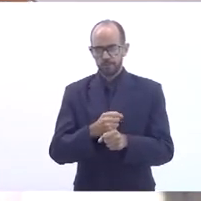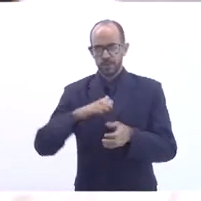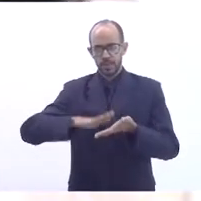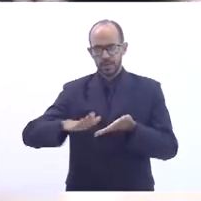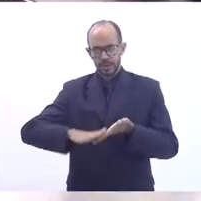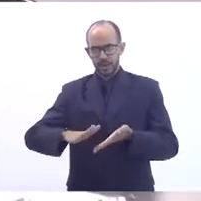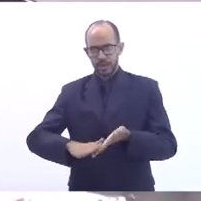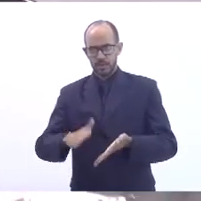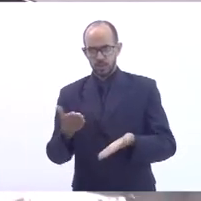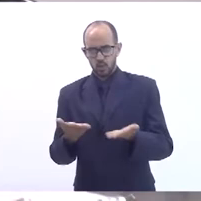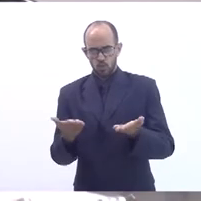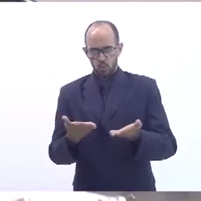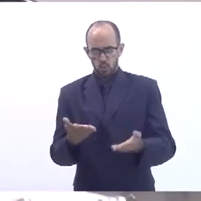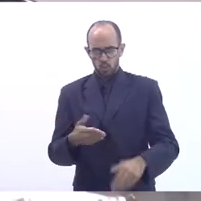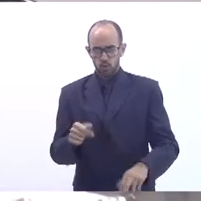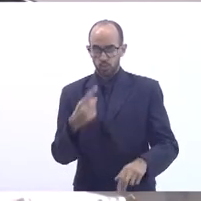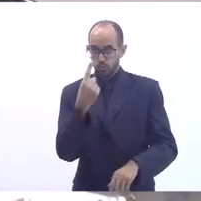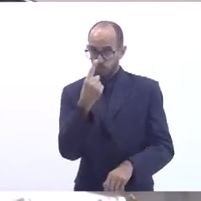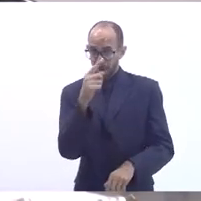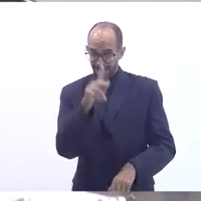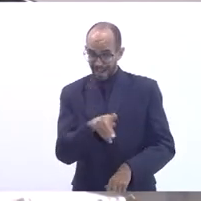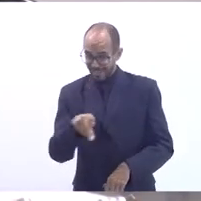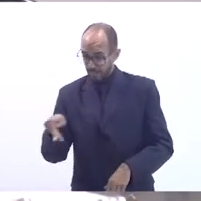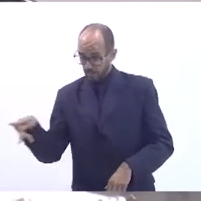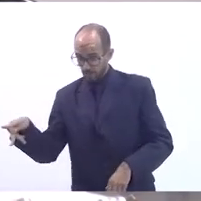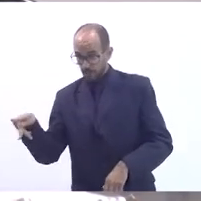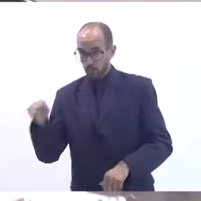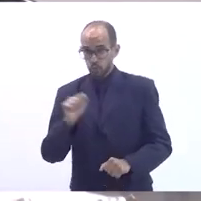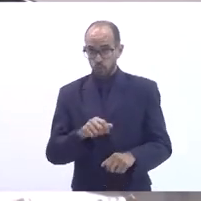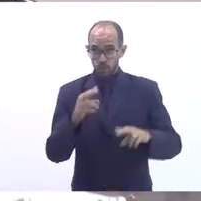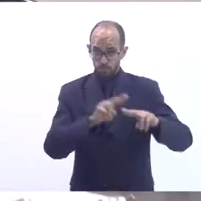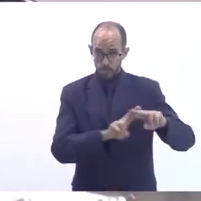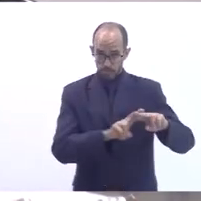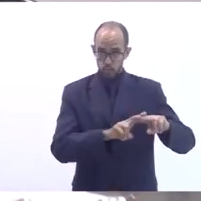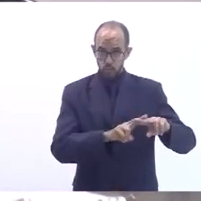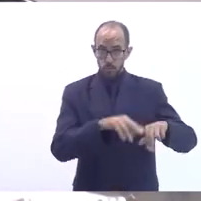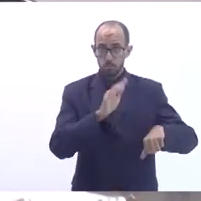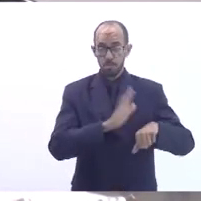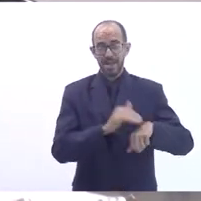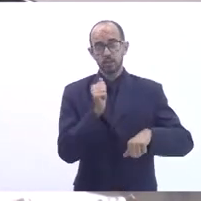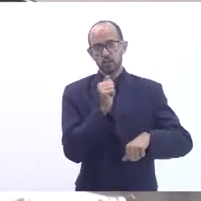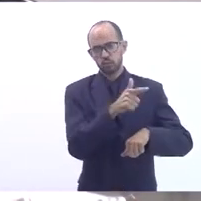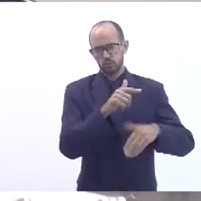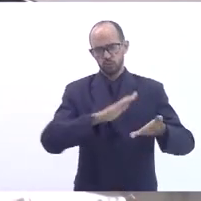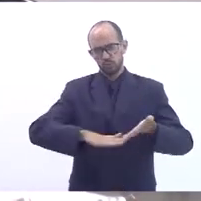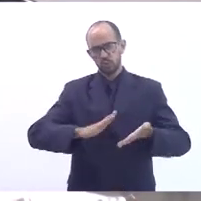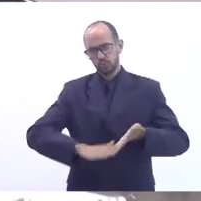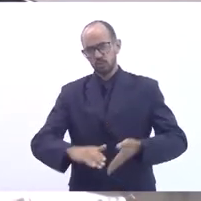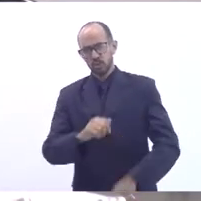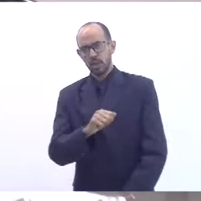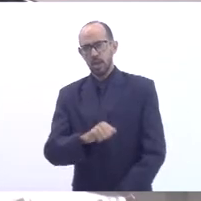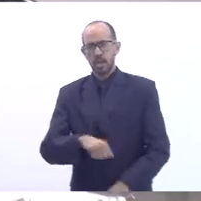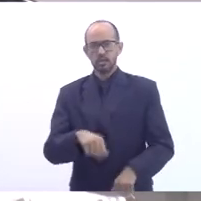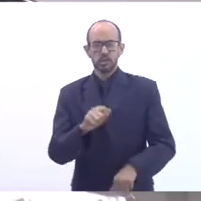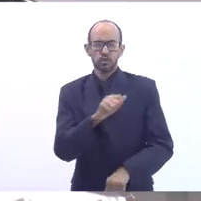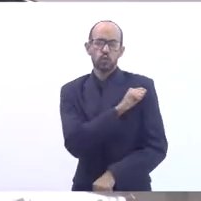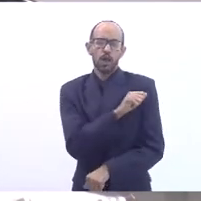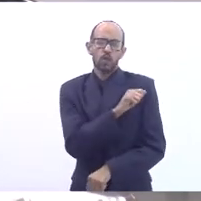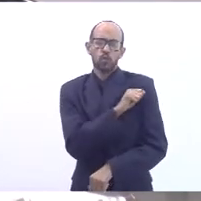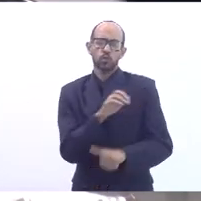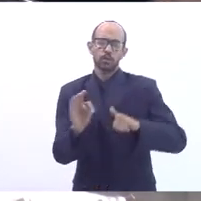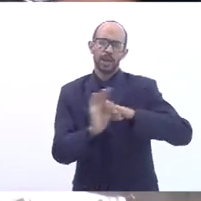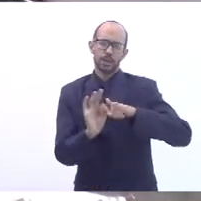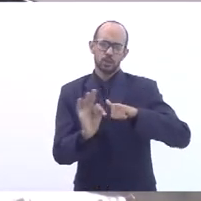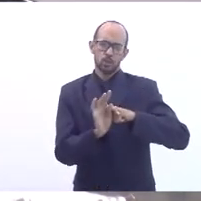gasta hoje por preso no Rio de Janeiro mais do que se gasta com estudante no nível técnico por exemplo